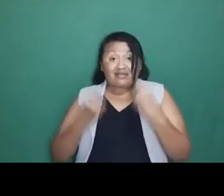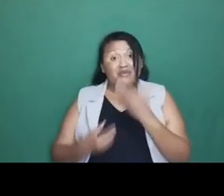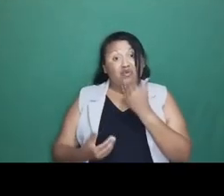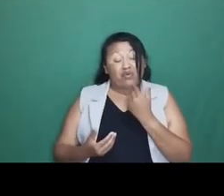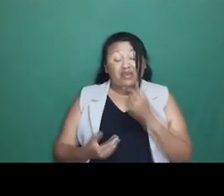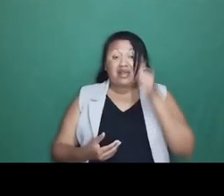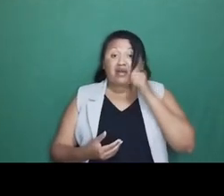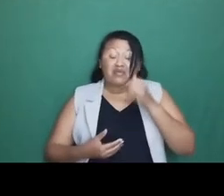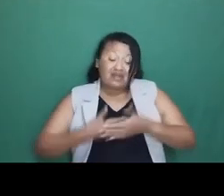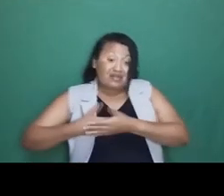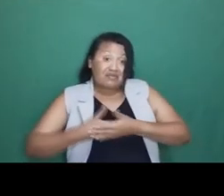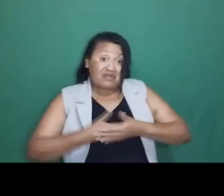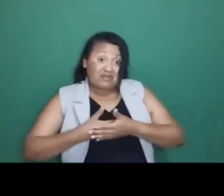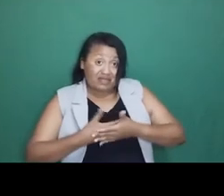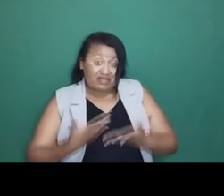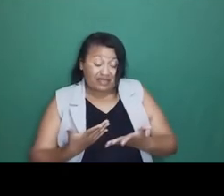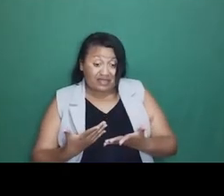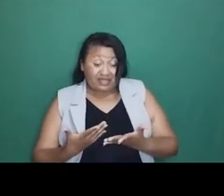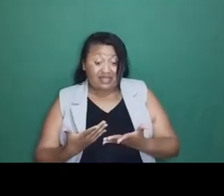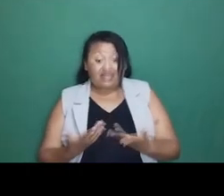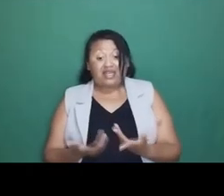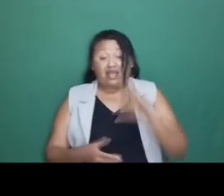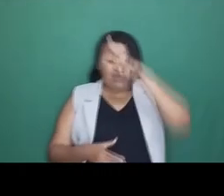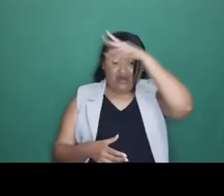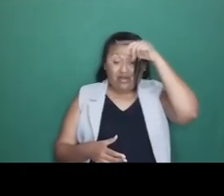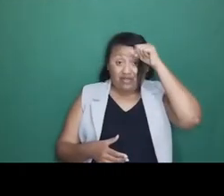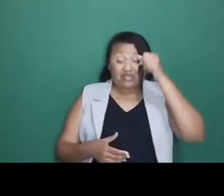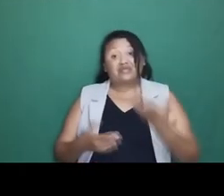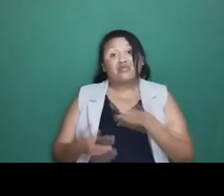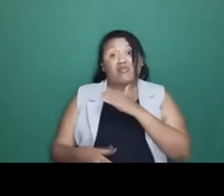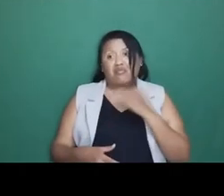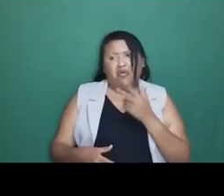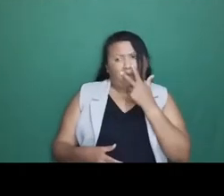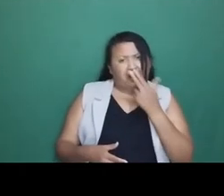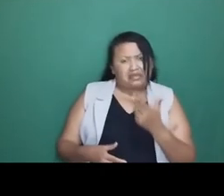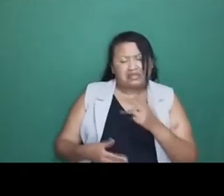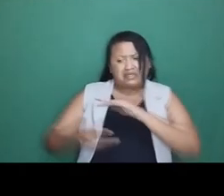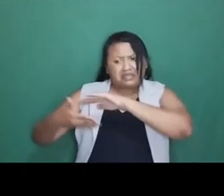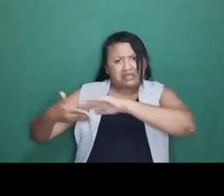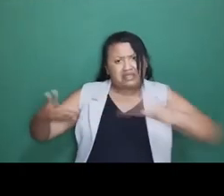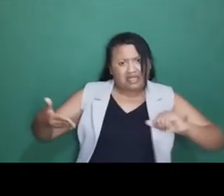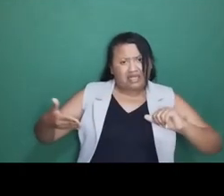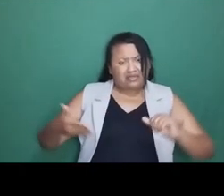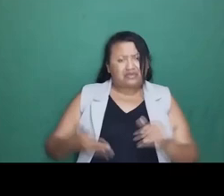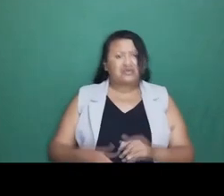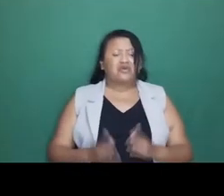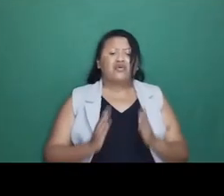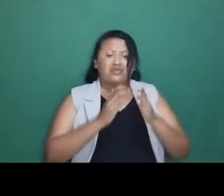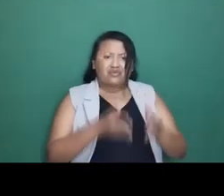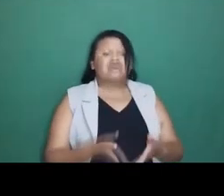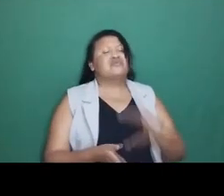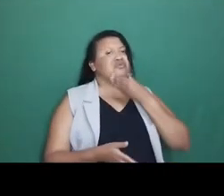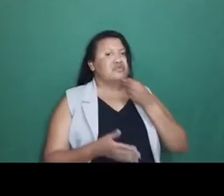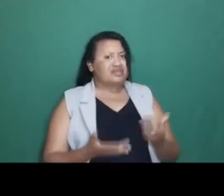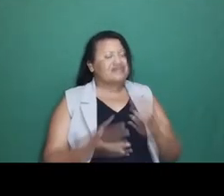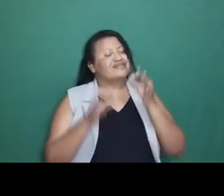segurando o bebê um africano aparentemente morto sendo retirado do local de por marinheiros tá correto